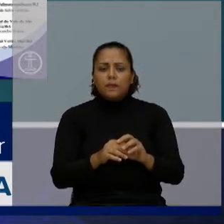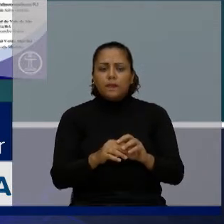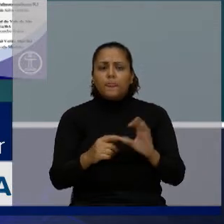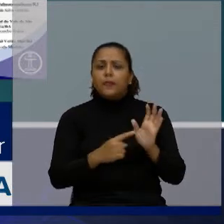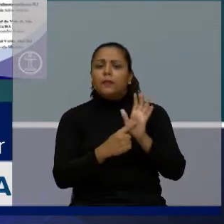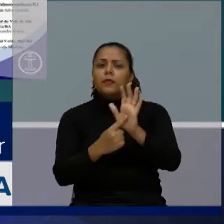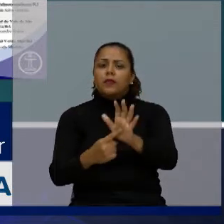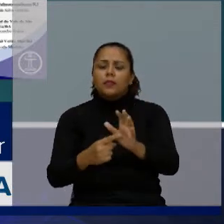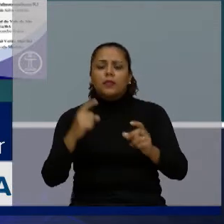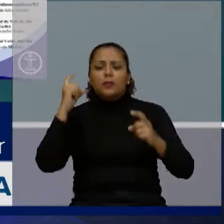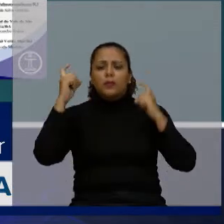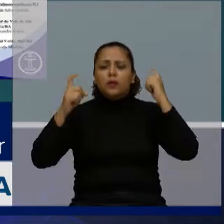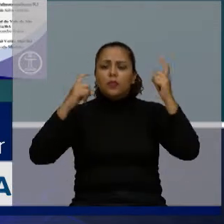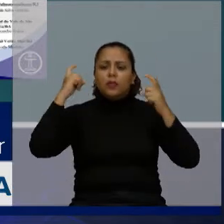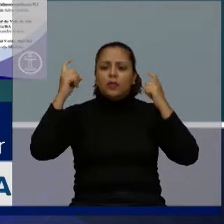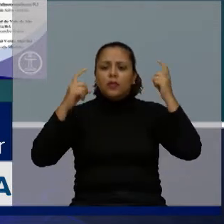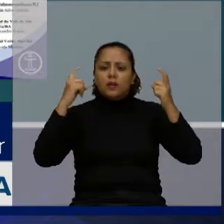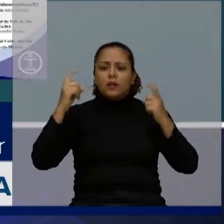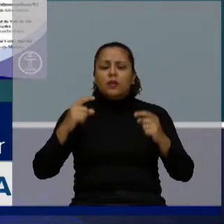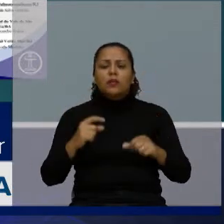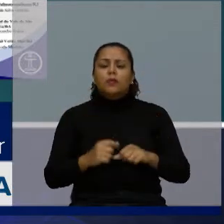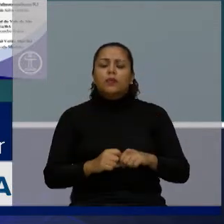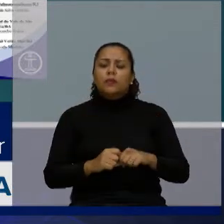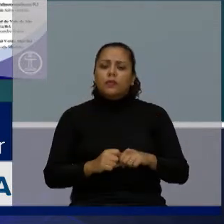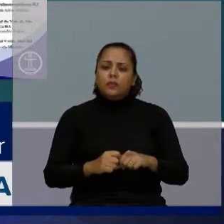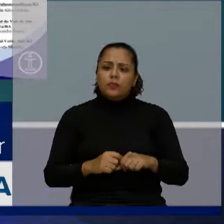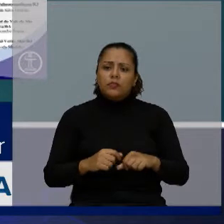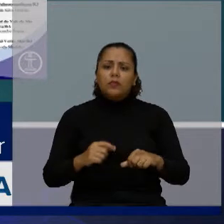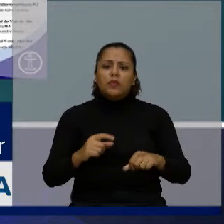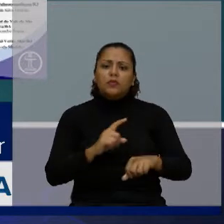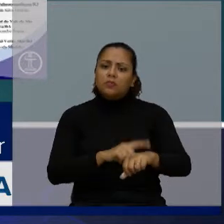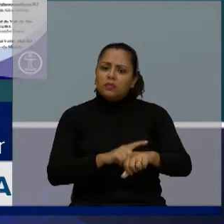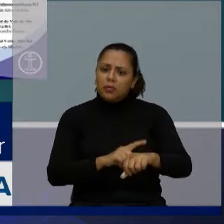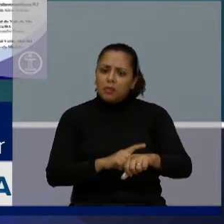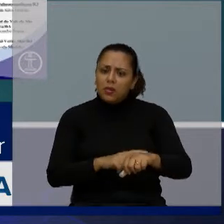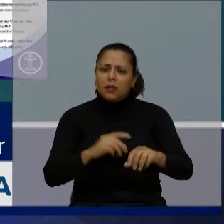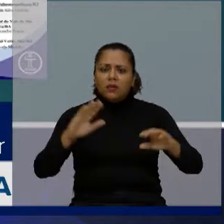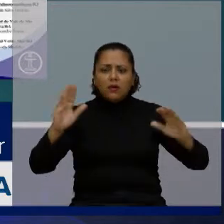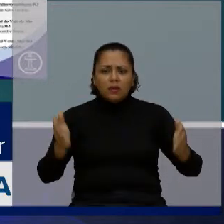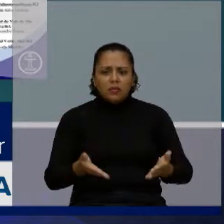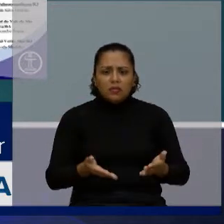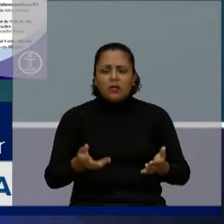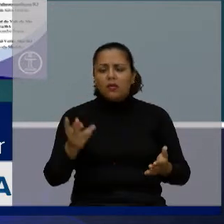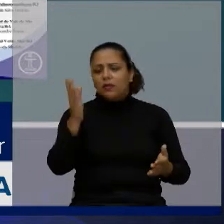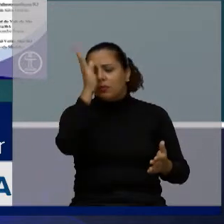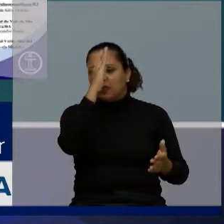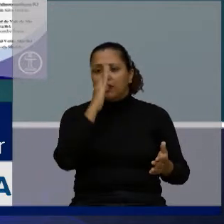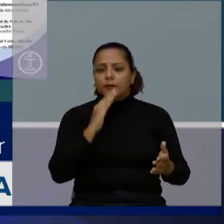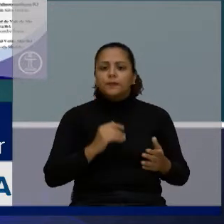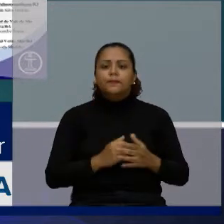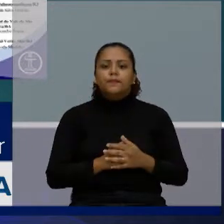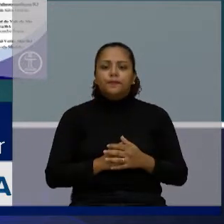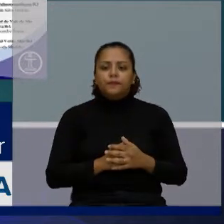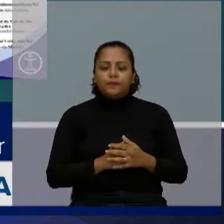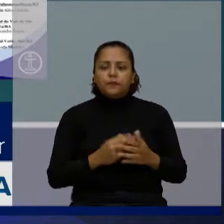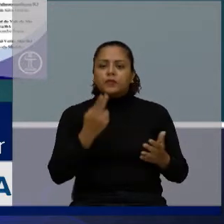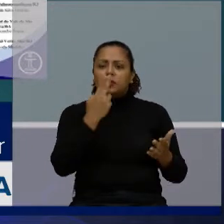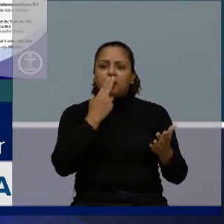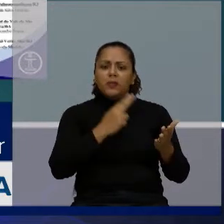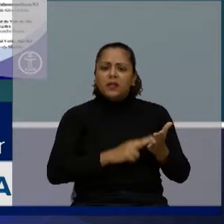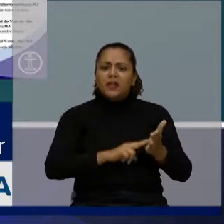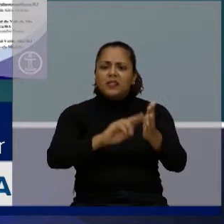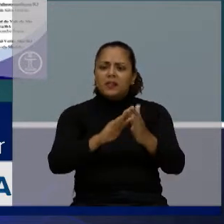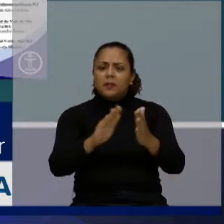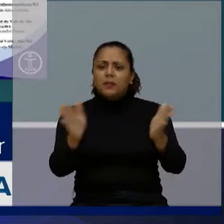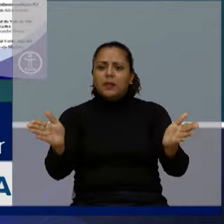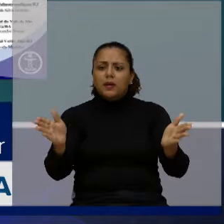preocupação com o atual momento que atravessa o nosso país. Vimos por meio desta carta aberta às